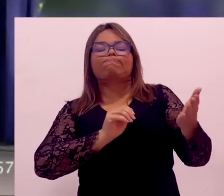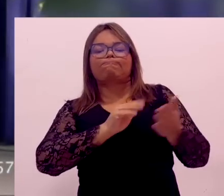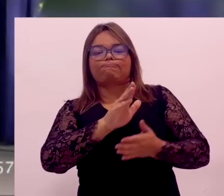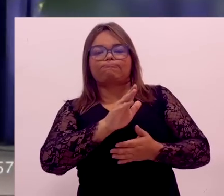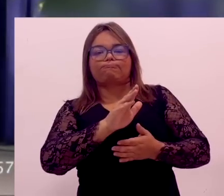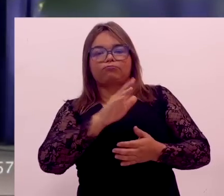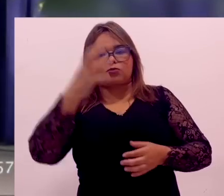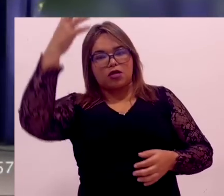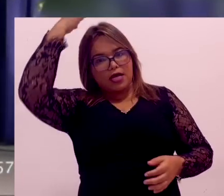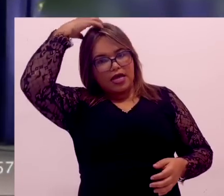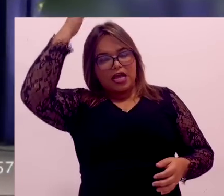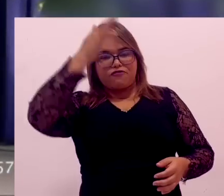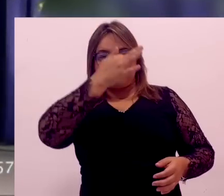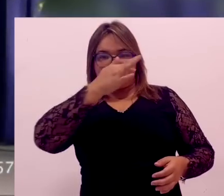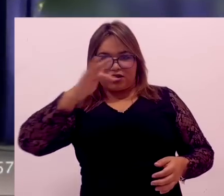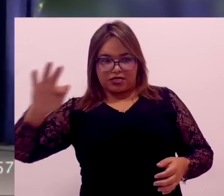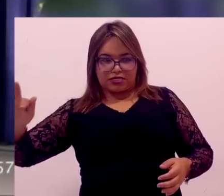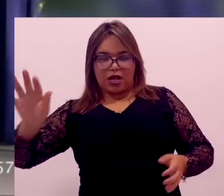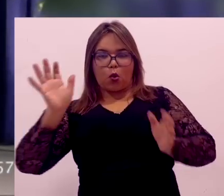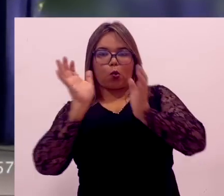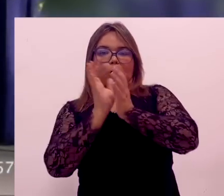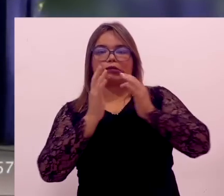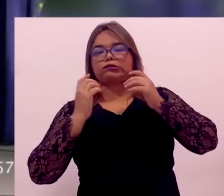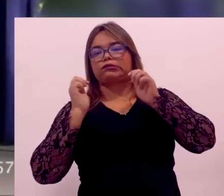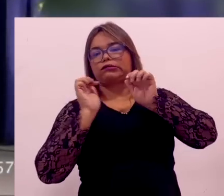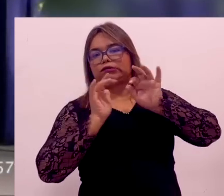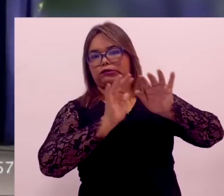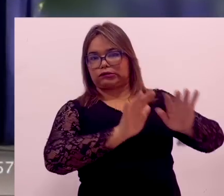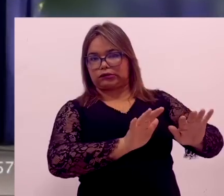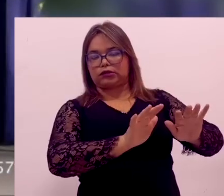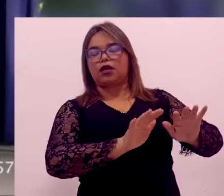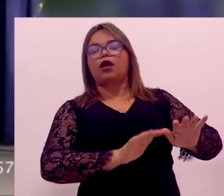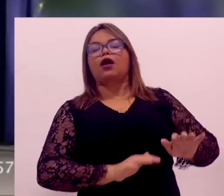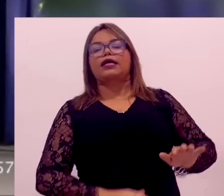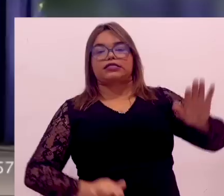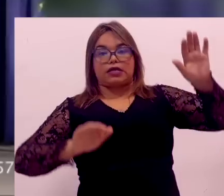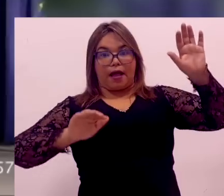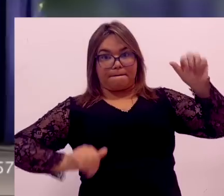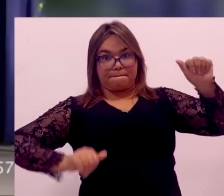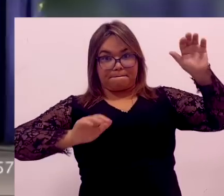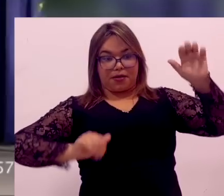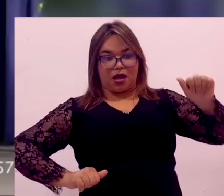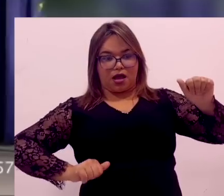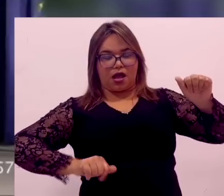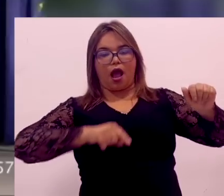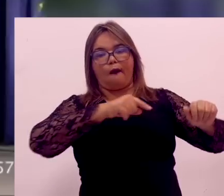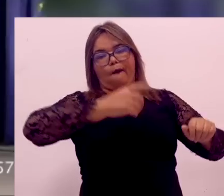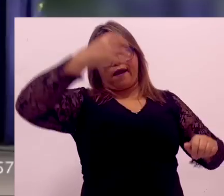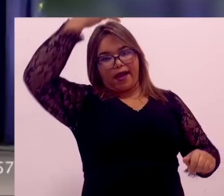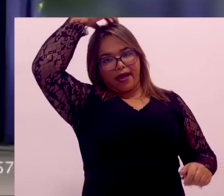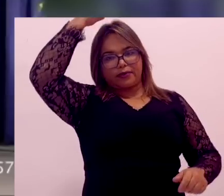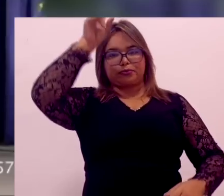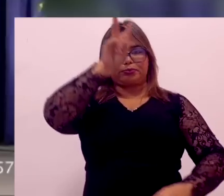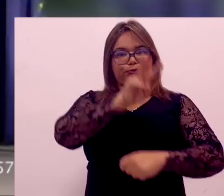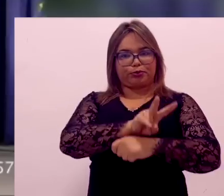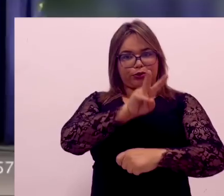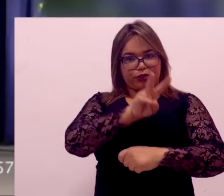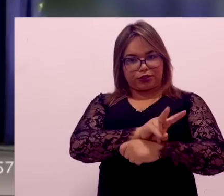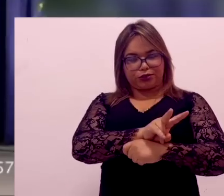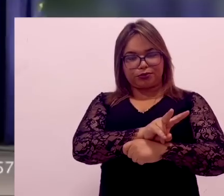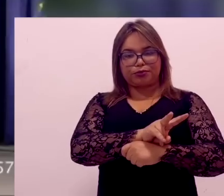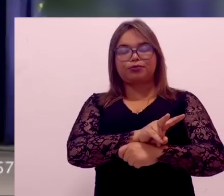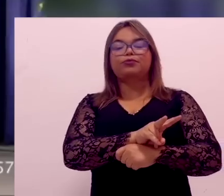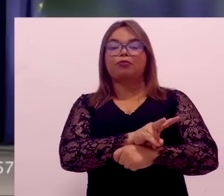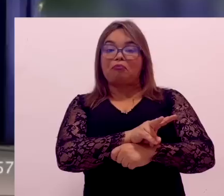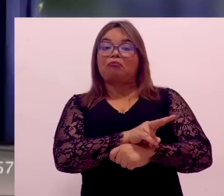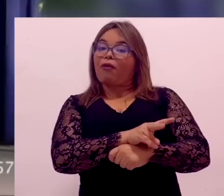para a Espanha, onde o rei da Espanha lhes deu a sua proteção, e eles floresceram ainda mais, e seus